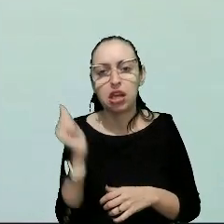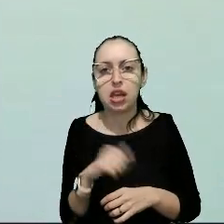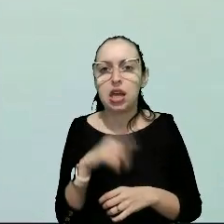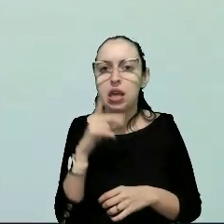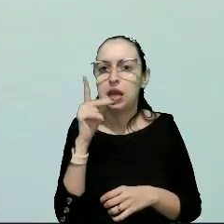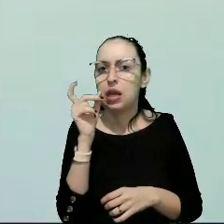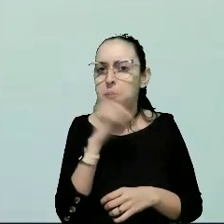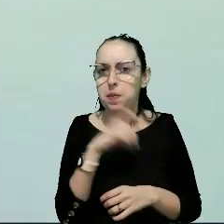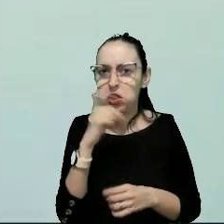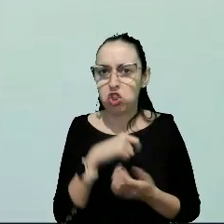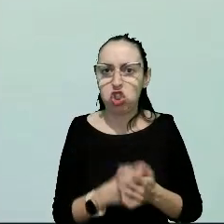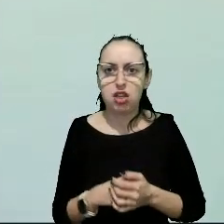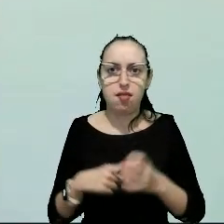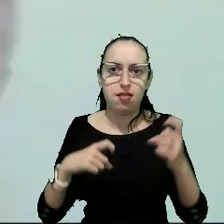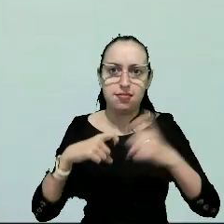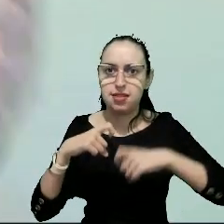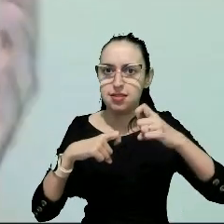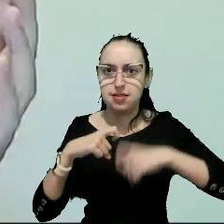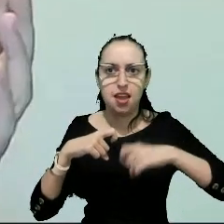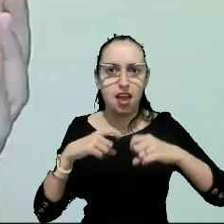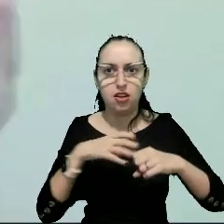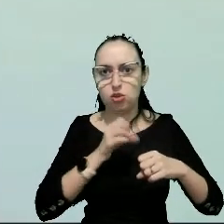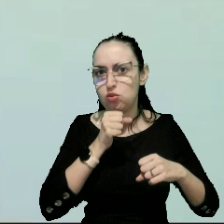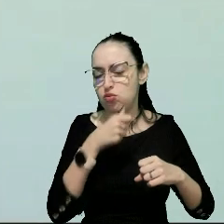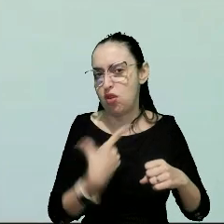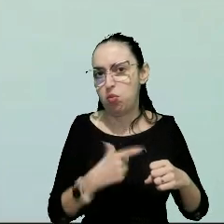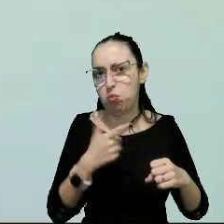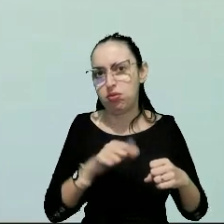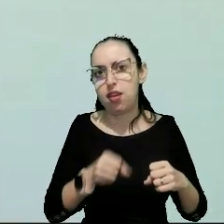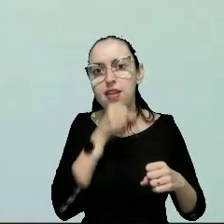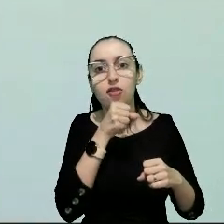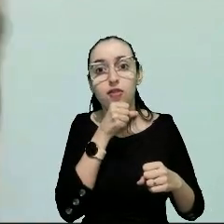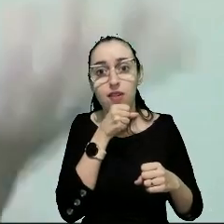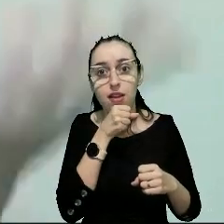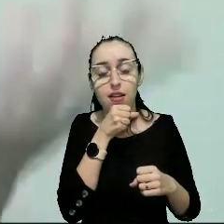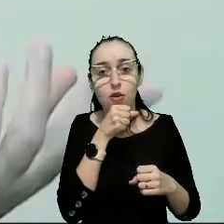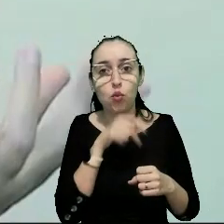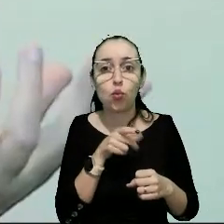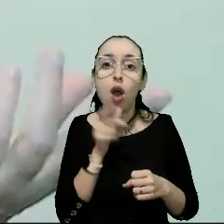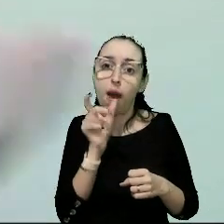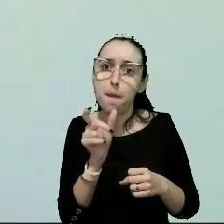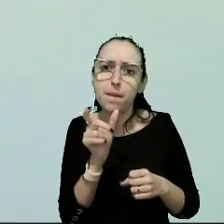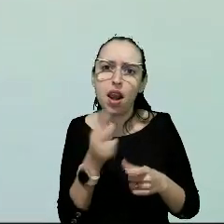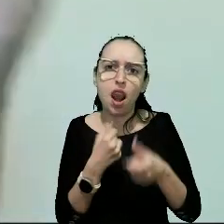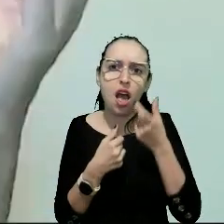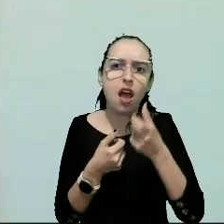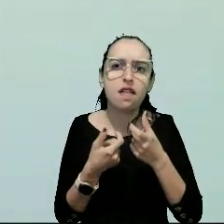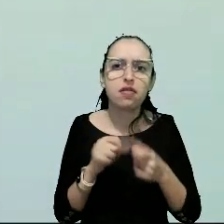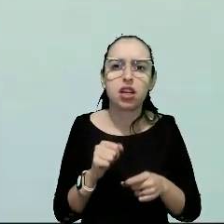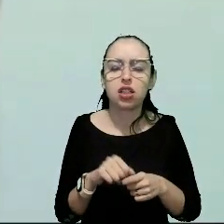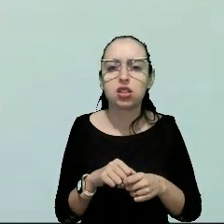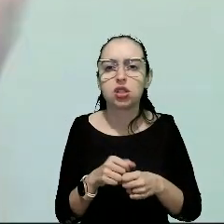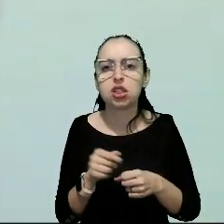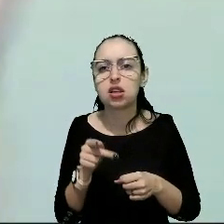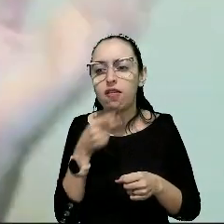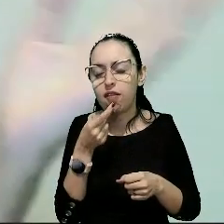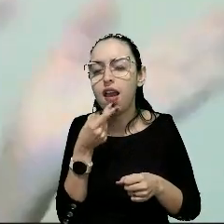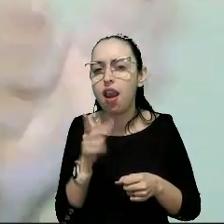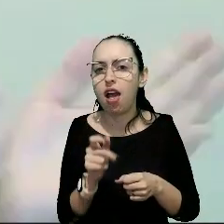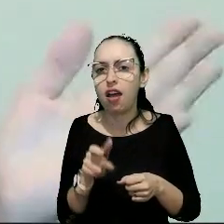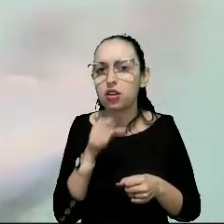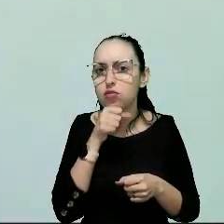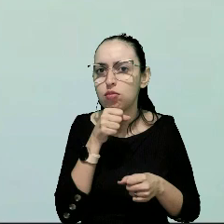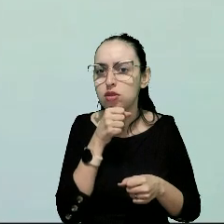esse mito de que velho não trepa, eu estou usando, como eles falam, tá? Eu não vou ficar, a pessoa de